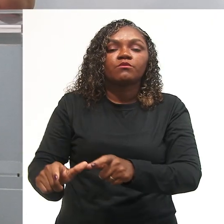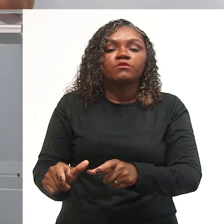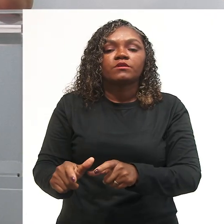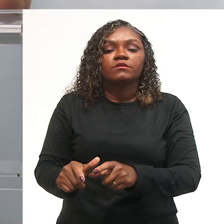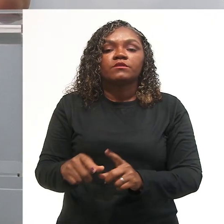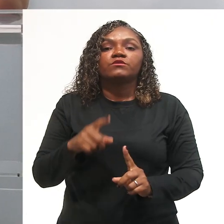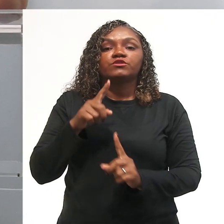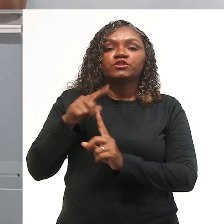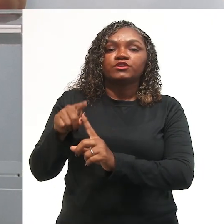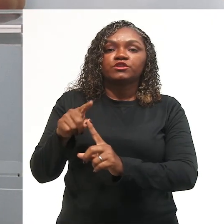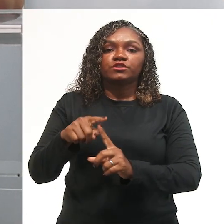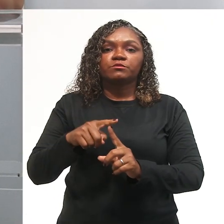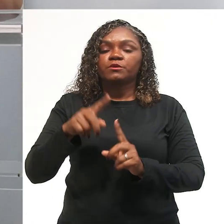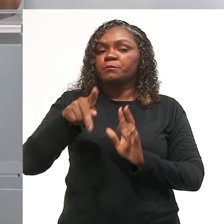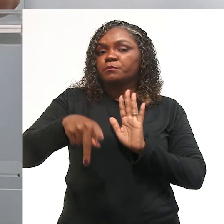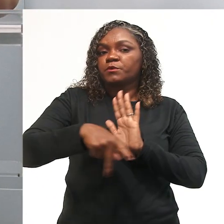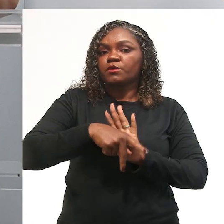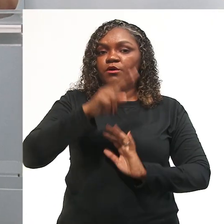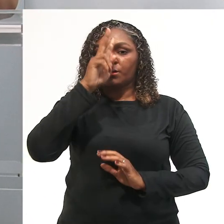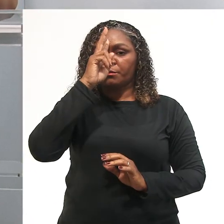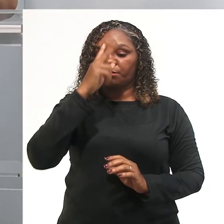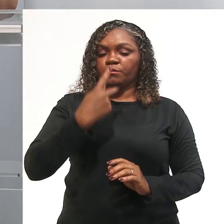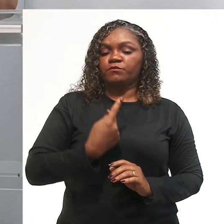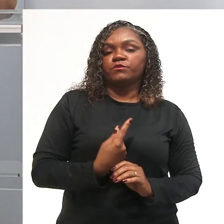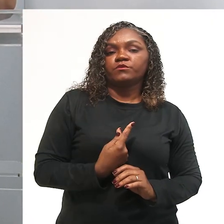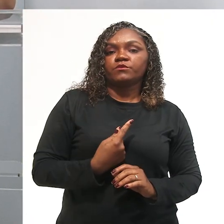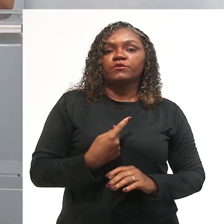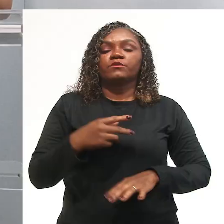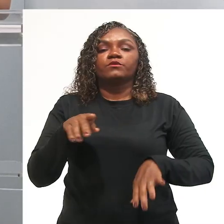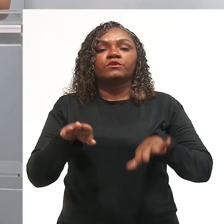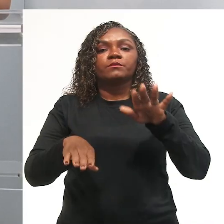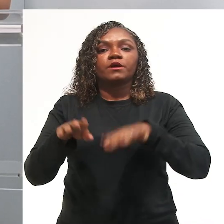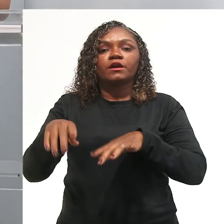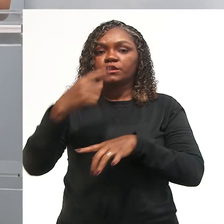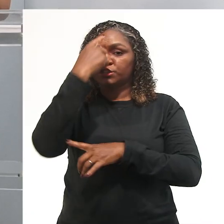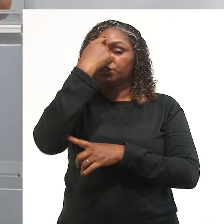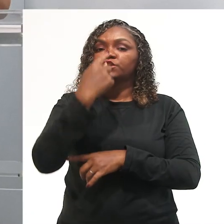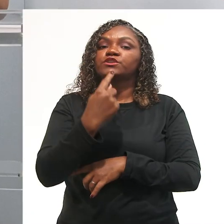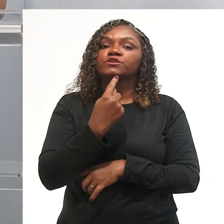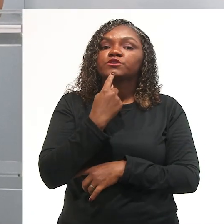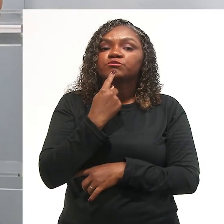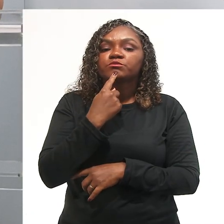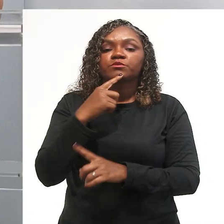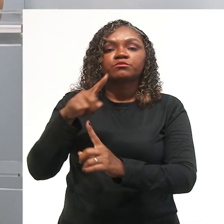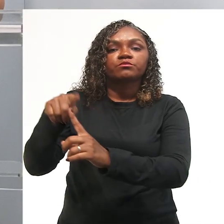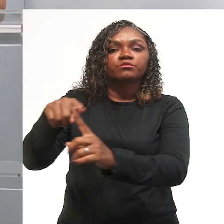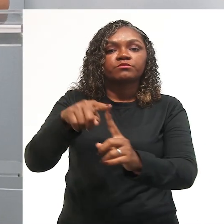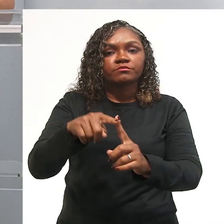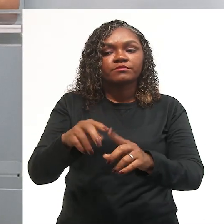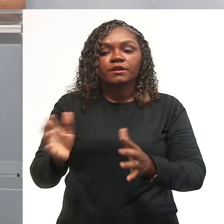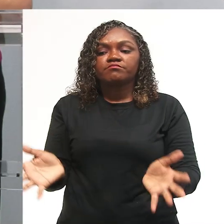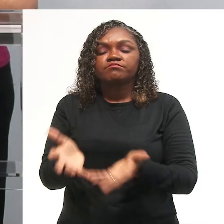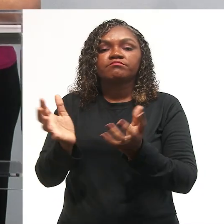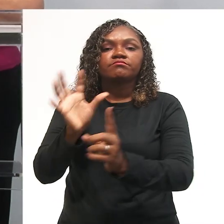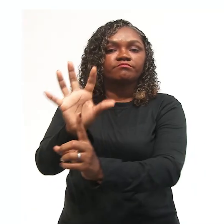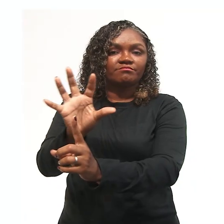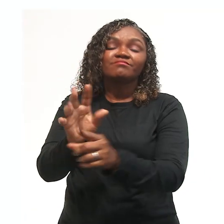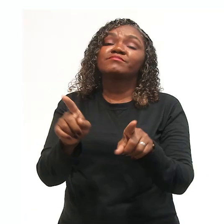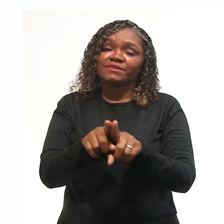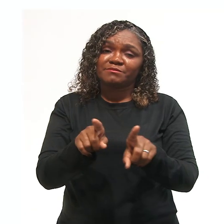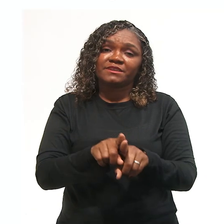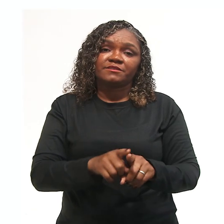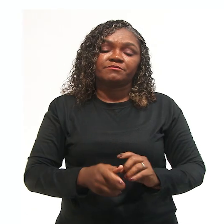seu jeito de ser, dependendo, né, do tamanho da organização e do lugar onde ela se instala,